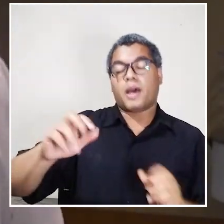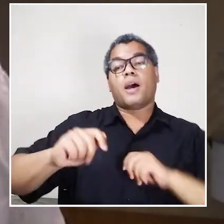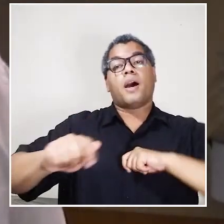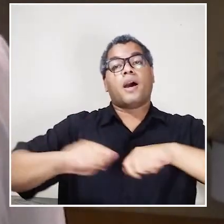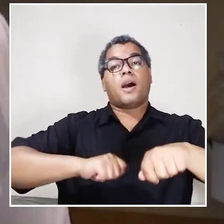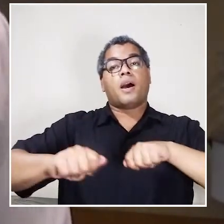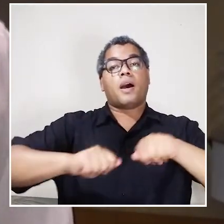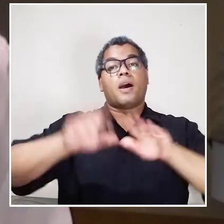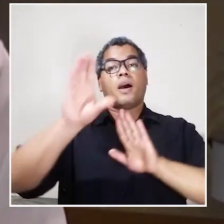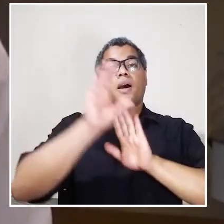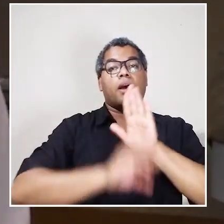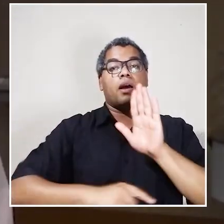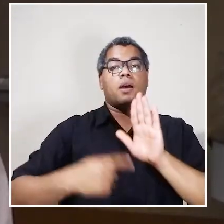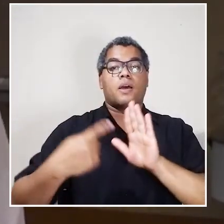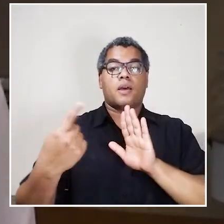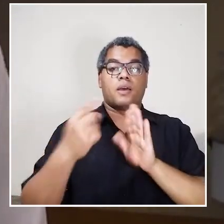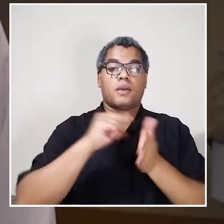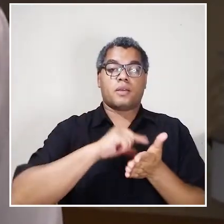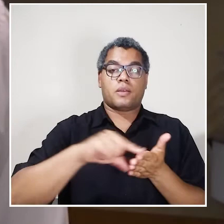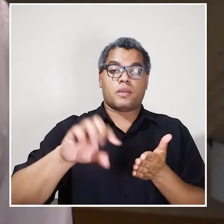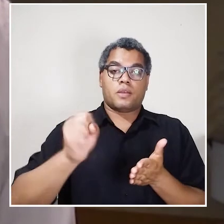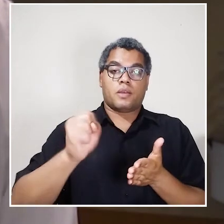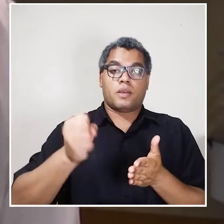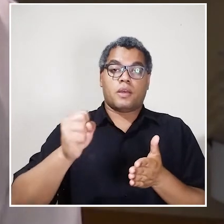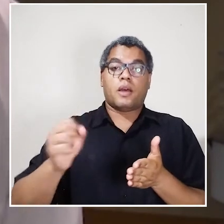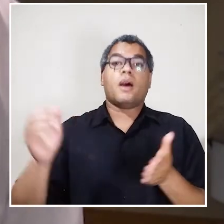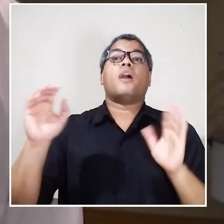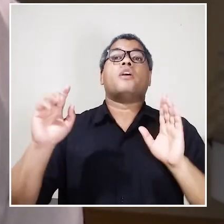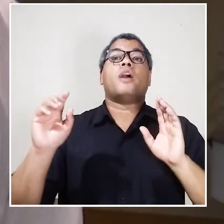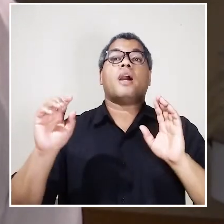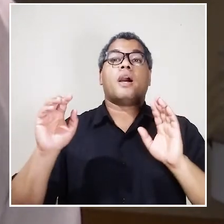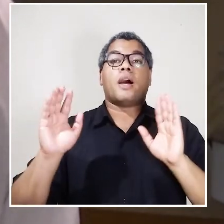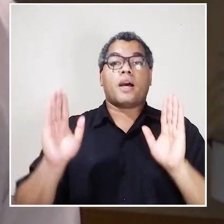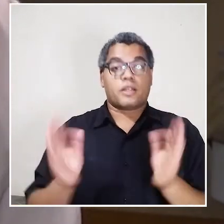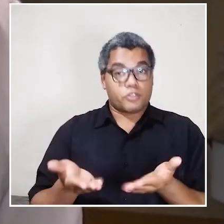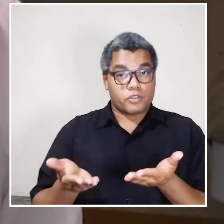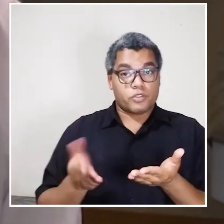que só em Atos 8:1 é que de repente aconteceu